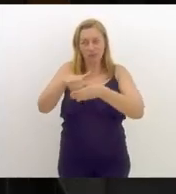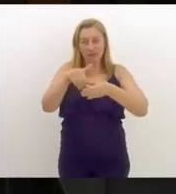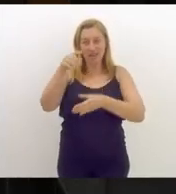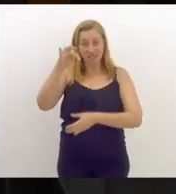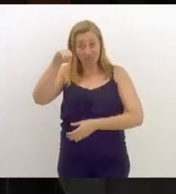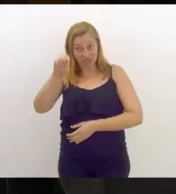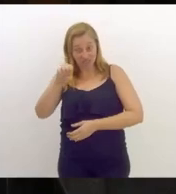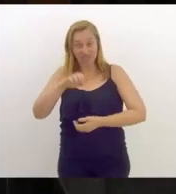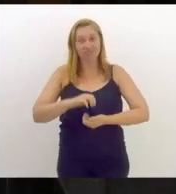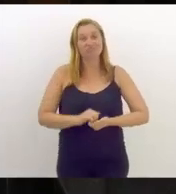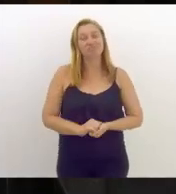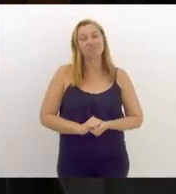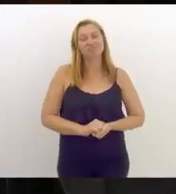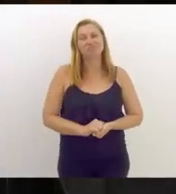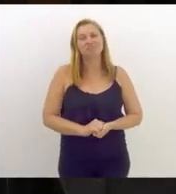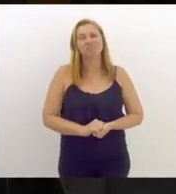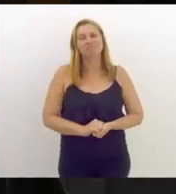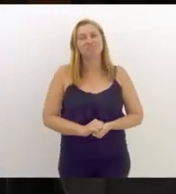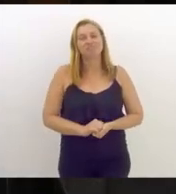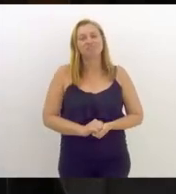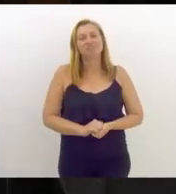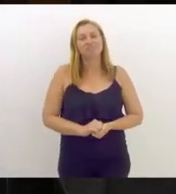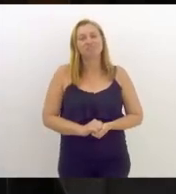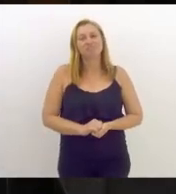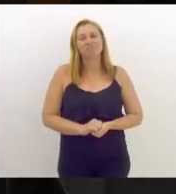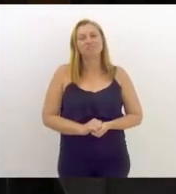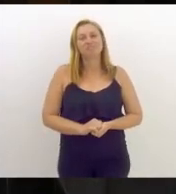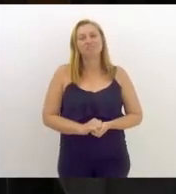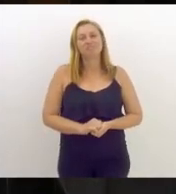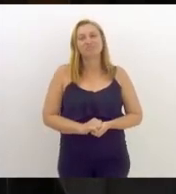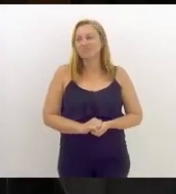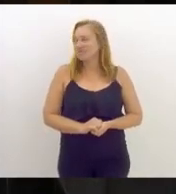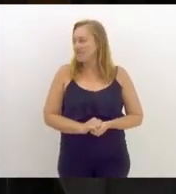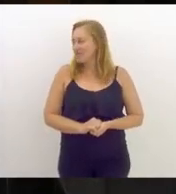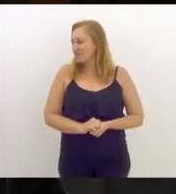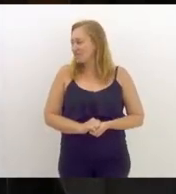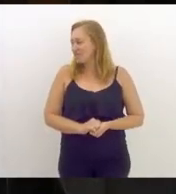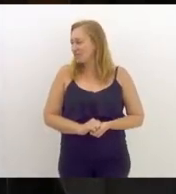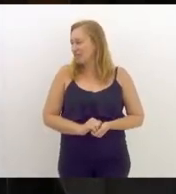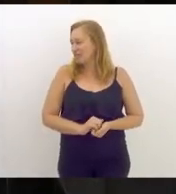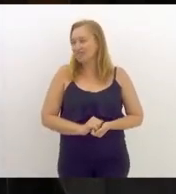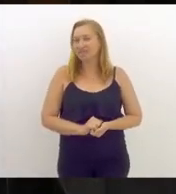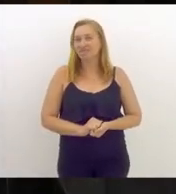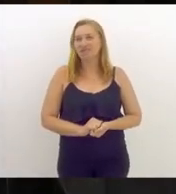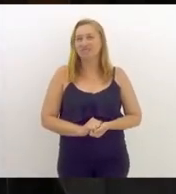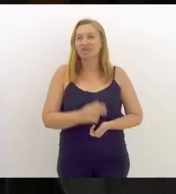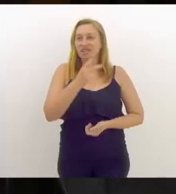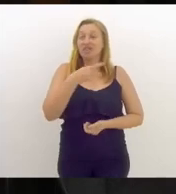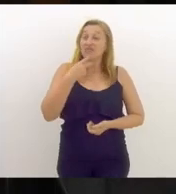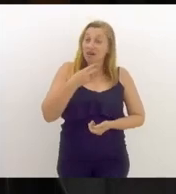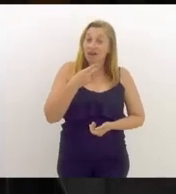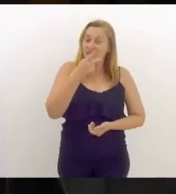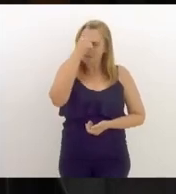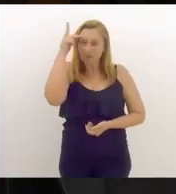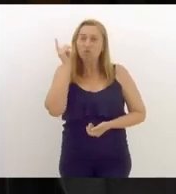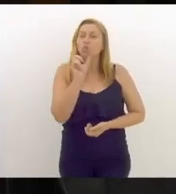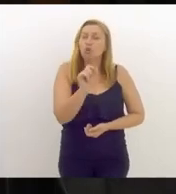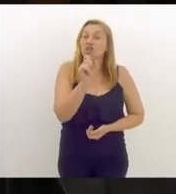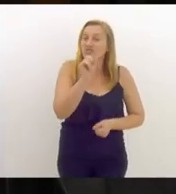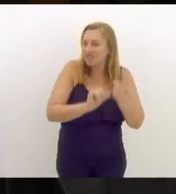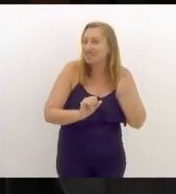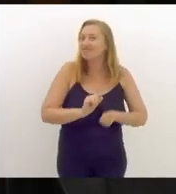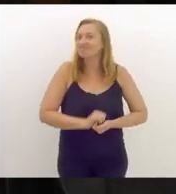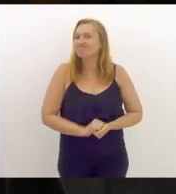Moraes que diga a essas pessoas o que fazer